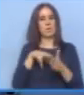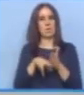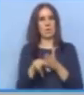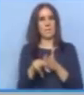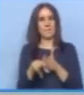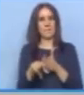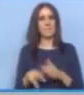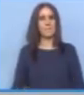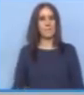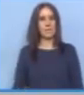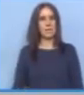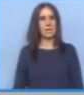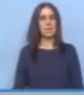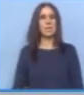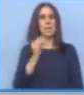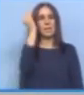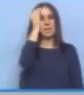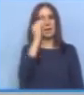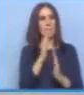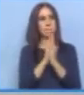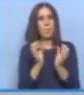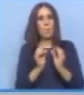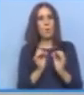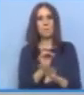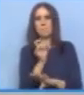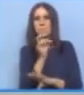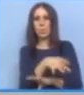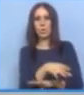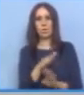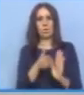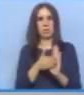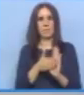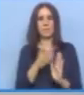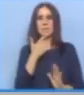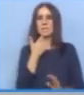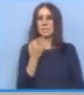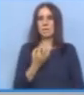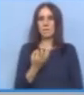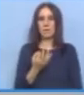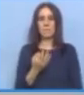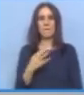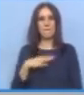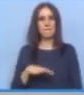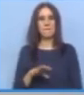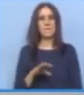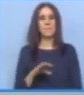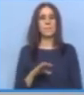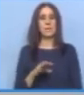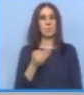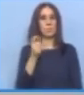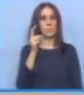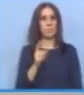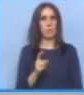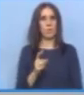Um testemunho contra a terra pagã. Aqui quer-se significar também que o